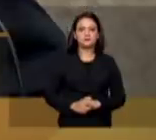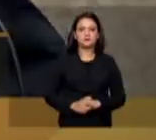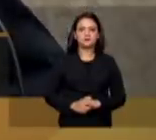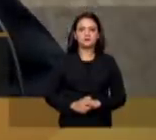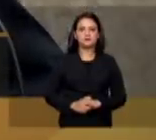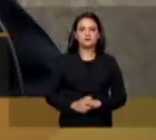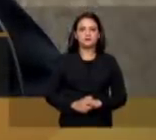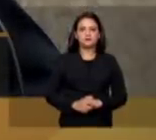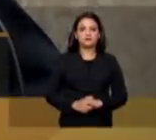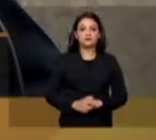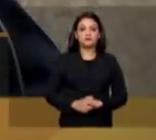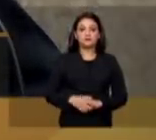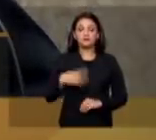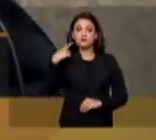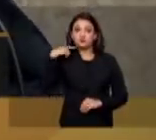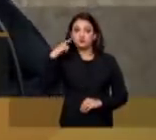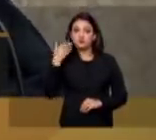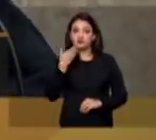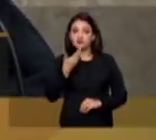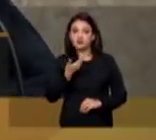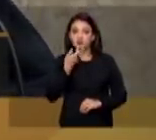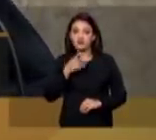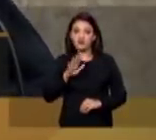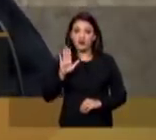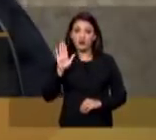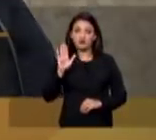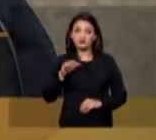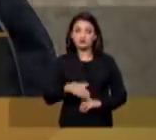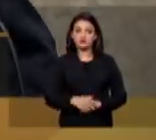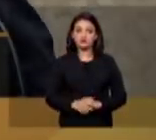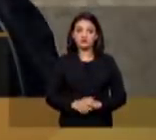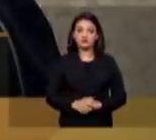O advogado está pedindo a palavra pela ordem.